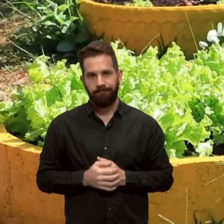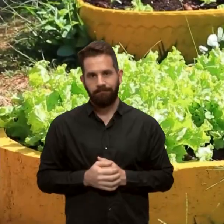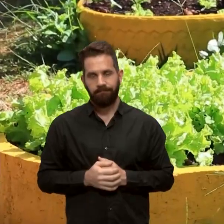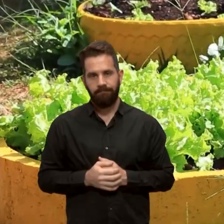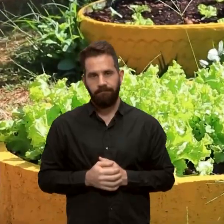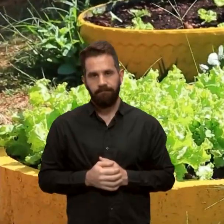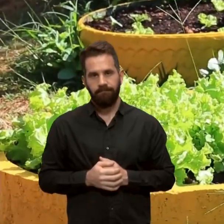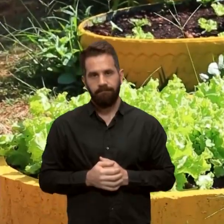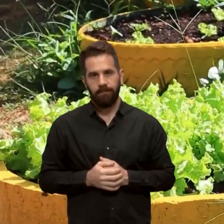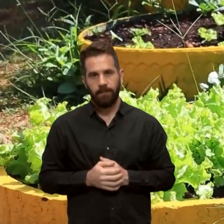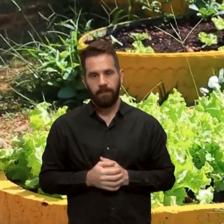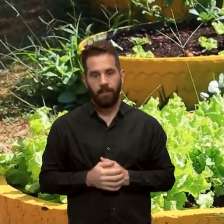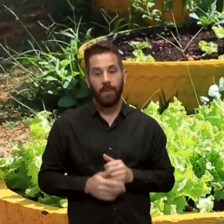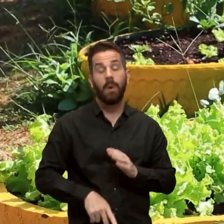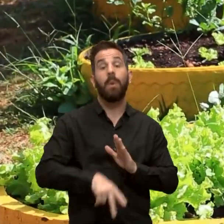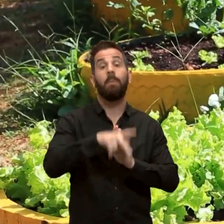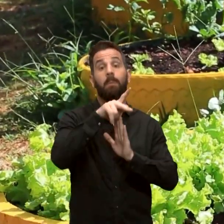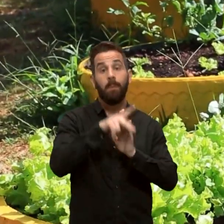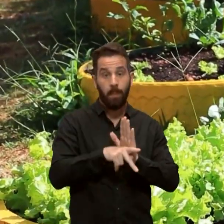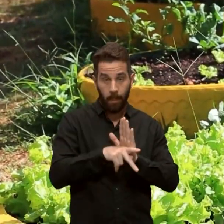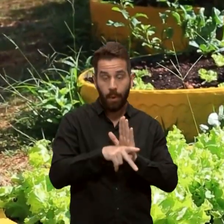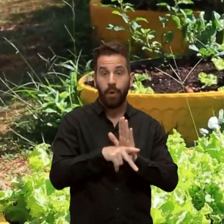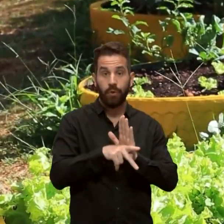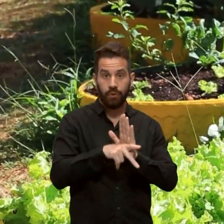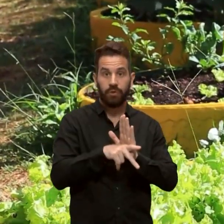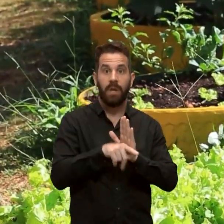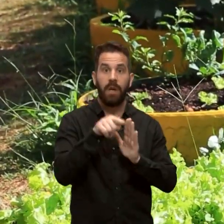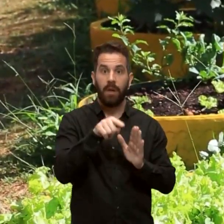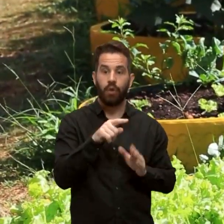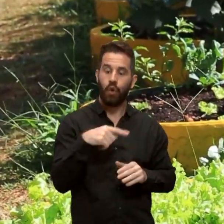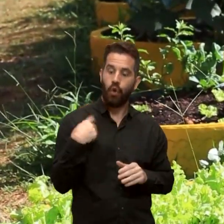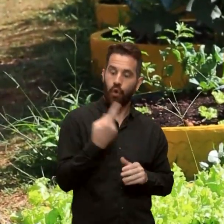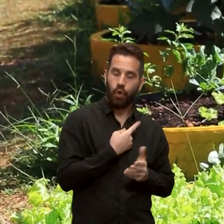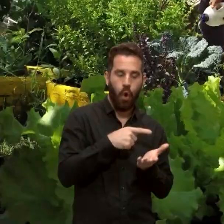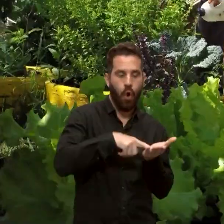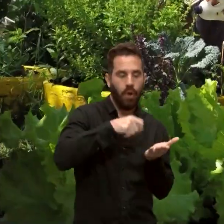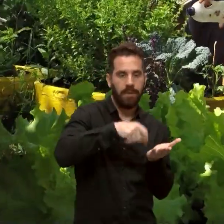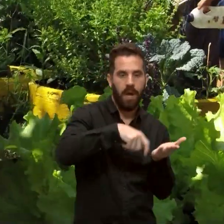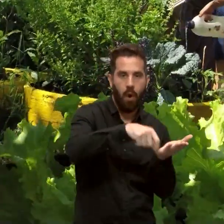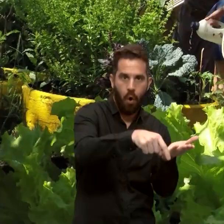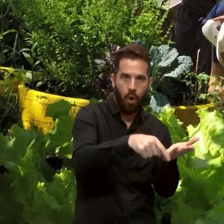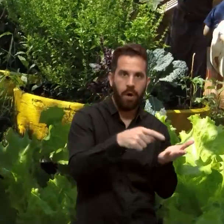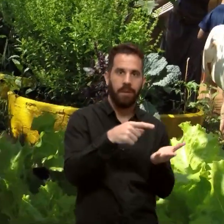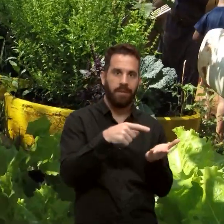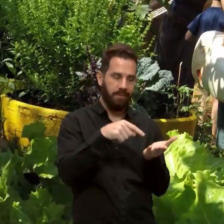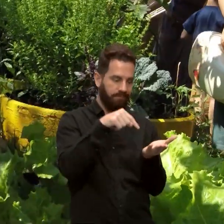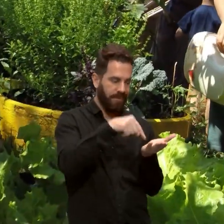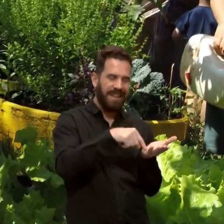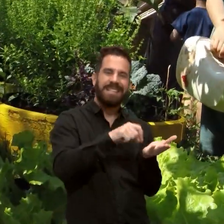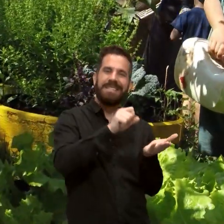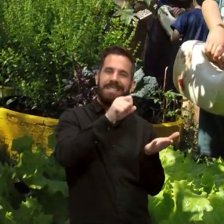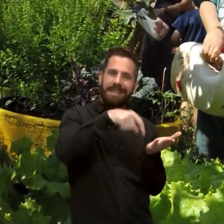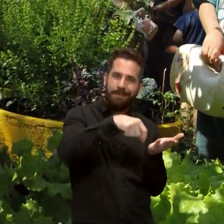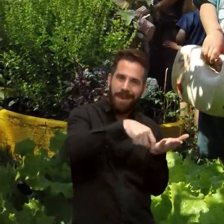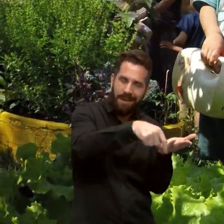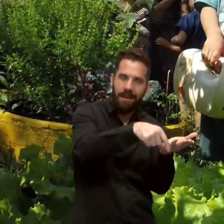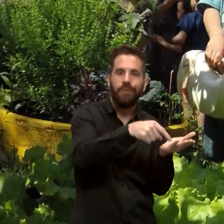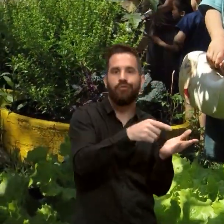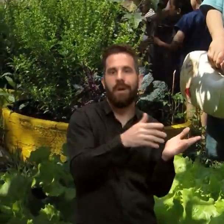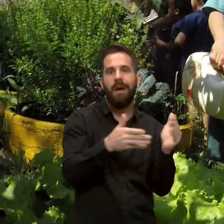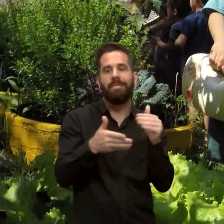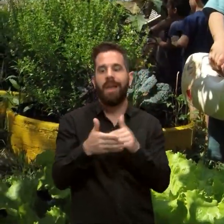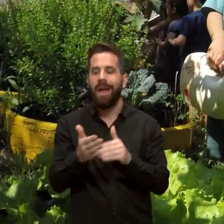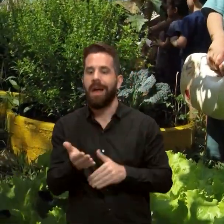O projeto Nossa Horta, da Semente à Mesa, permite que as crianças do departamento infantil da